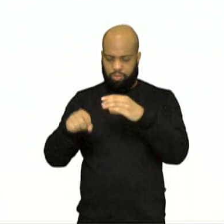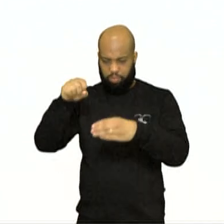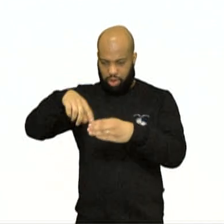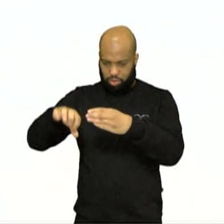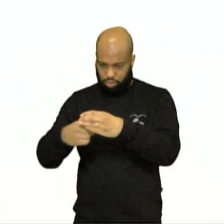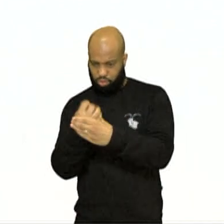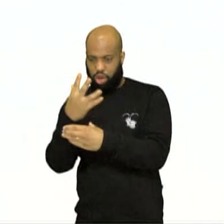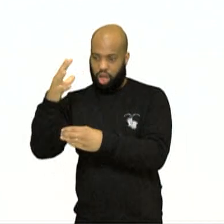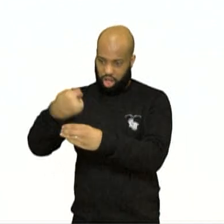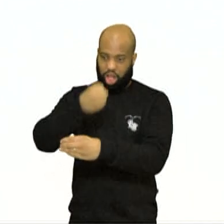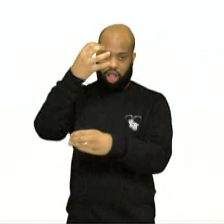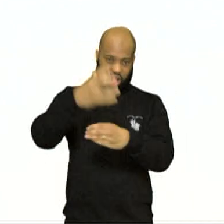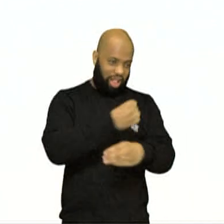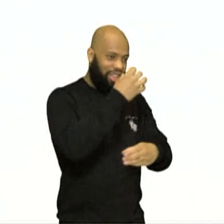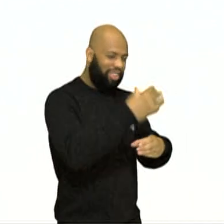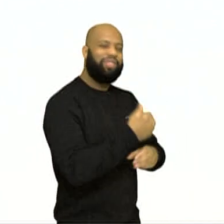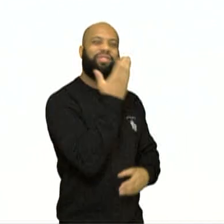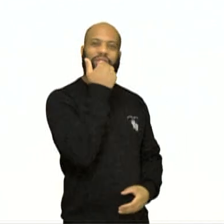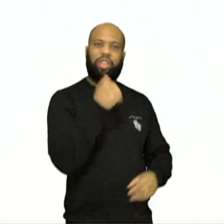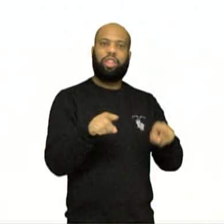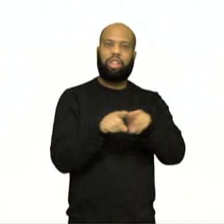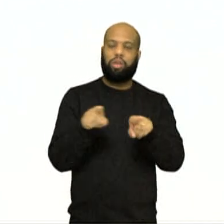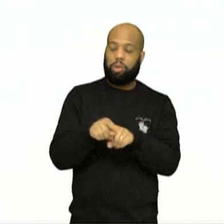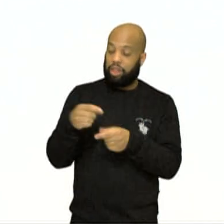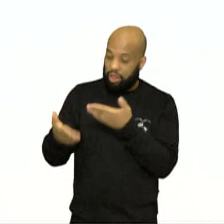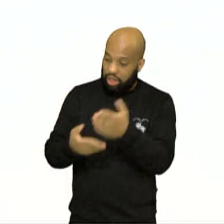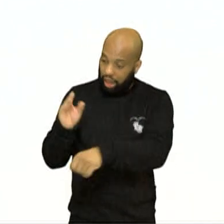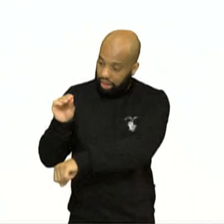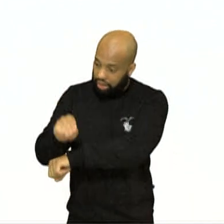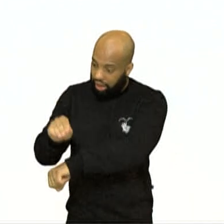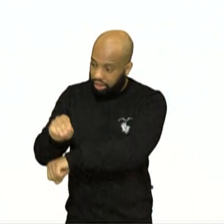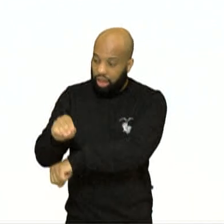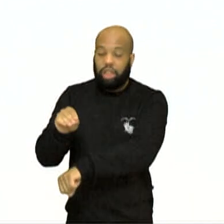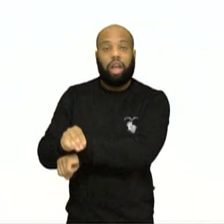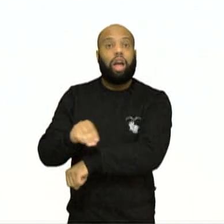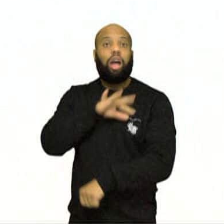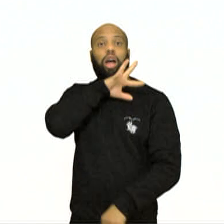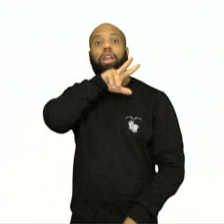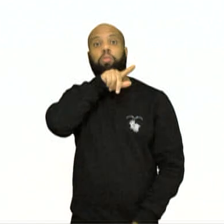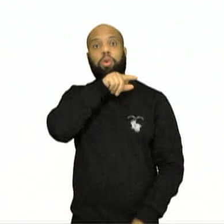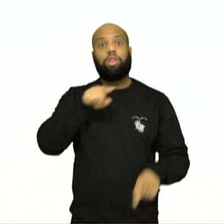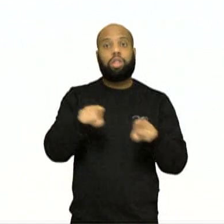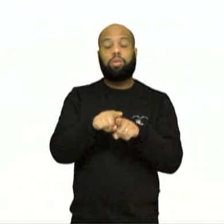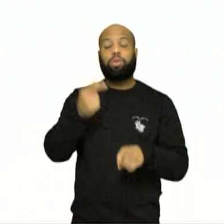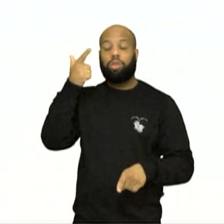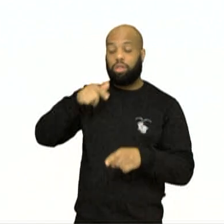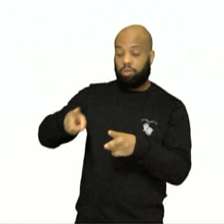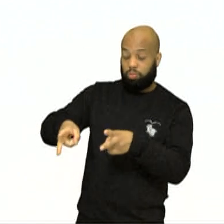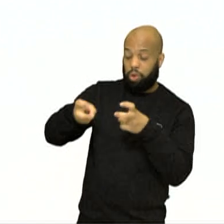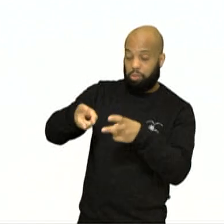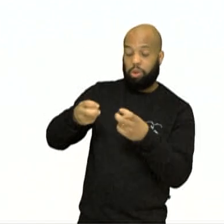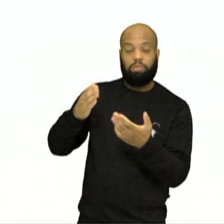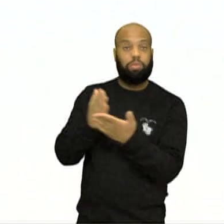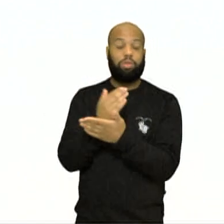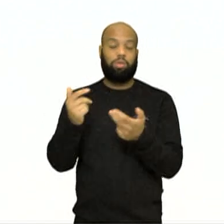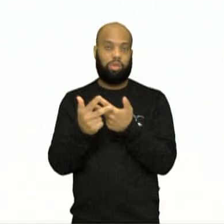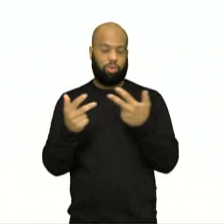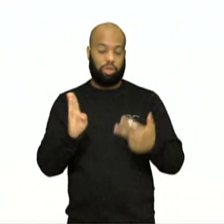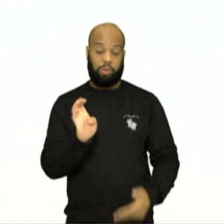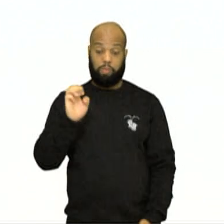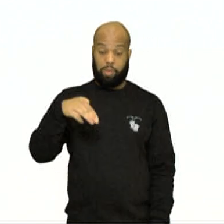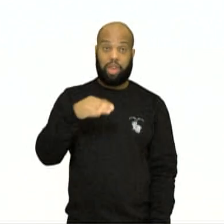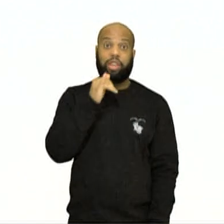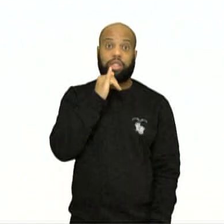para a criação dos animais, para retirarmos alguns bens que podem ser animal, vegetal